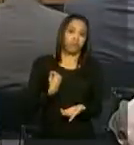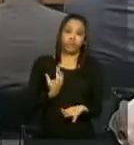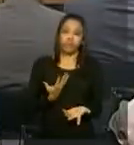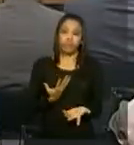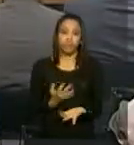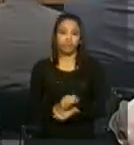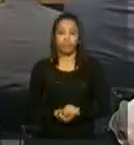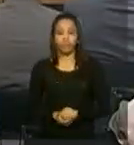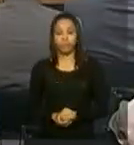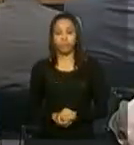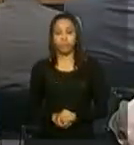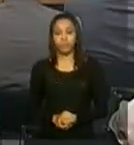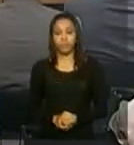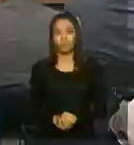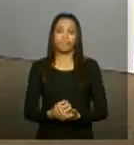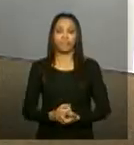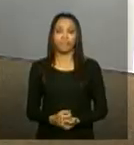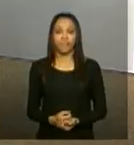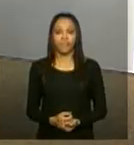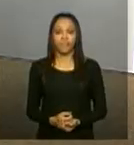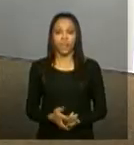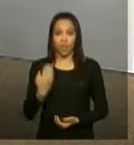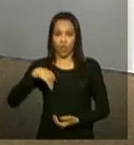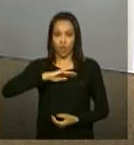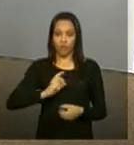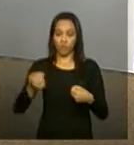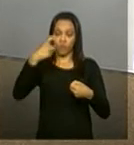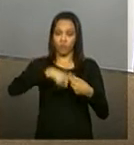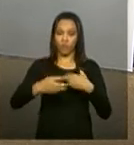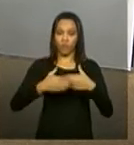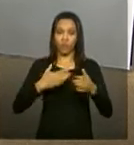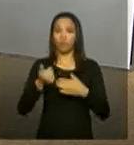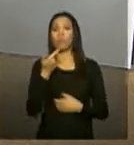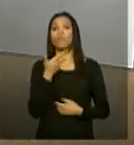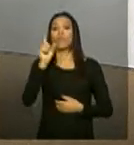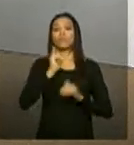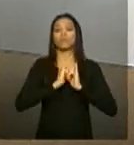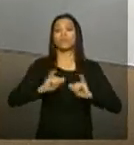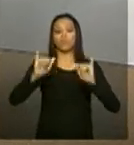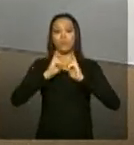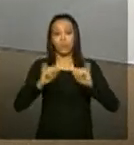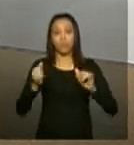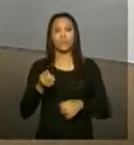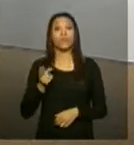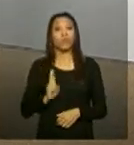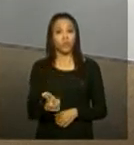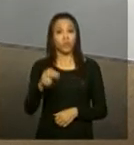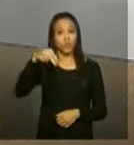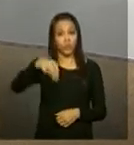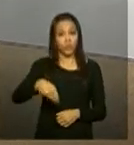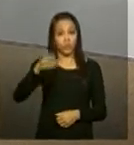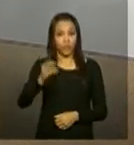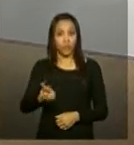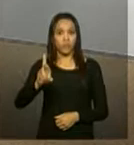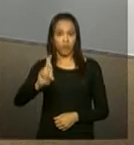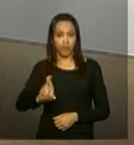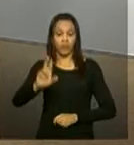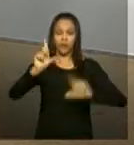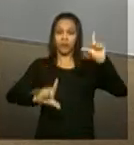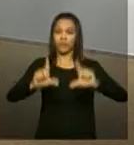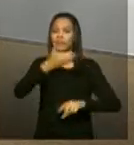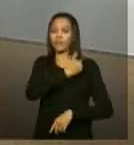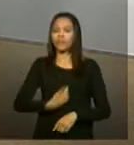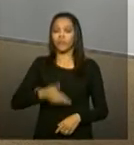muito grande nós podemos voltar a qualquer momento com outras informações continue com a gente e